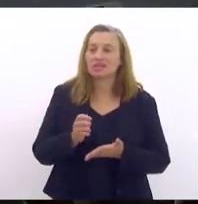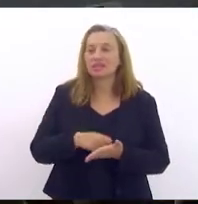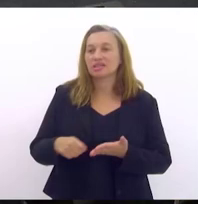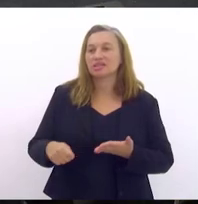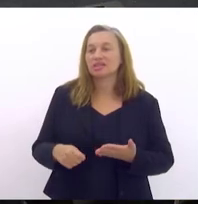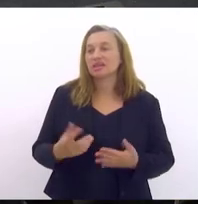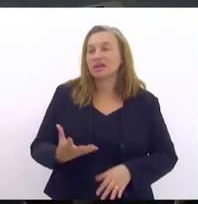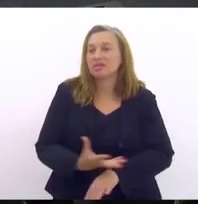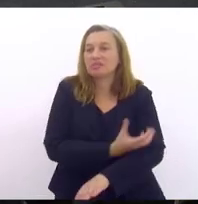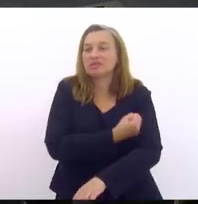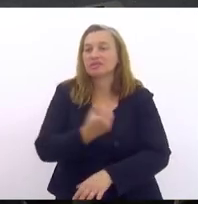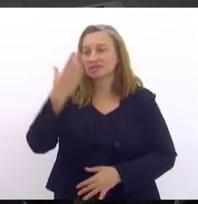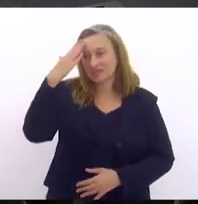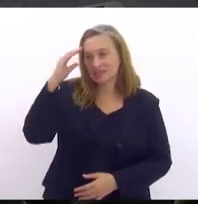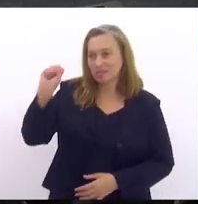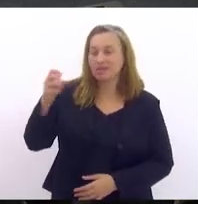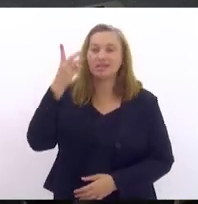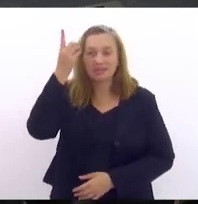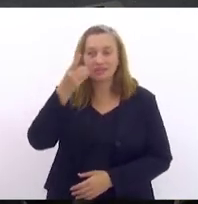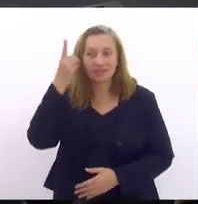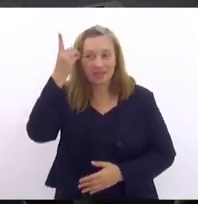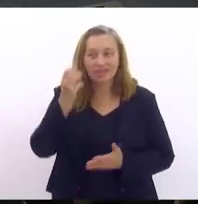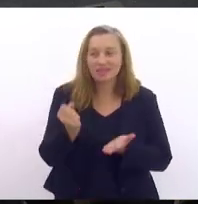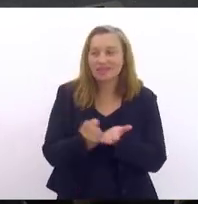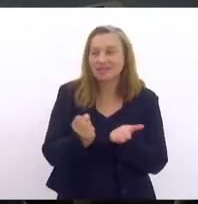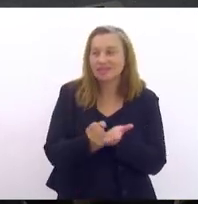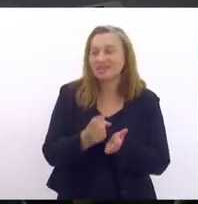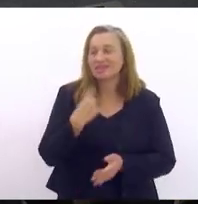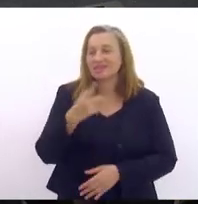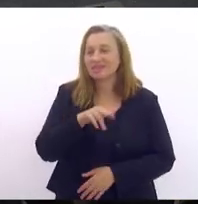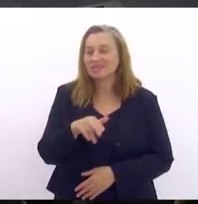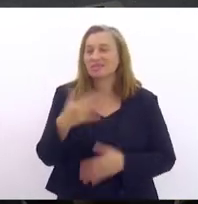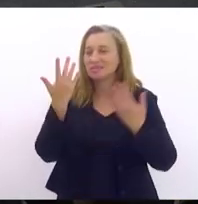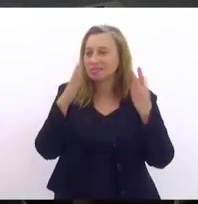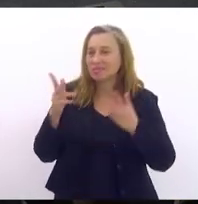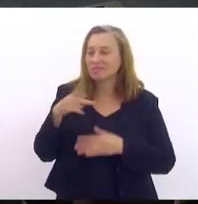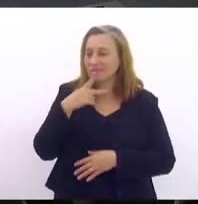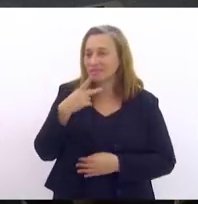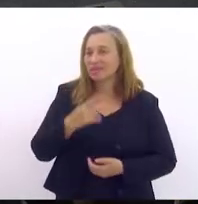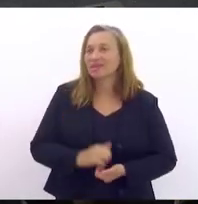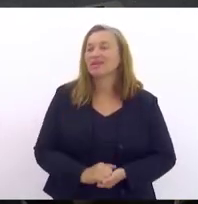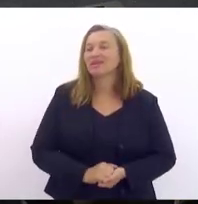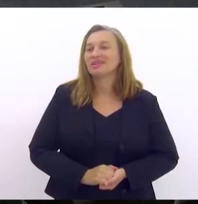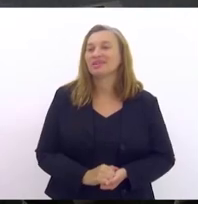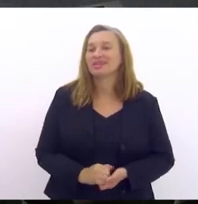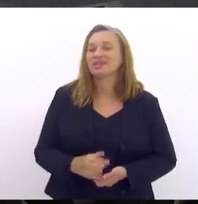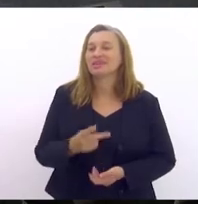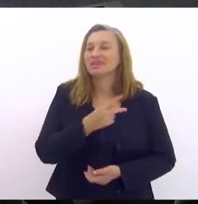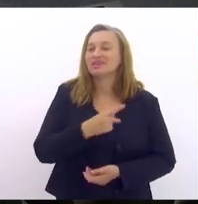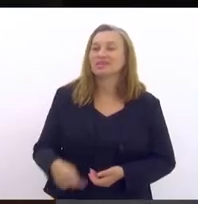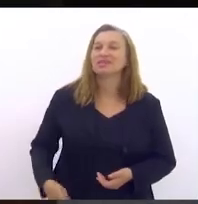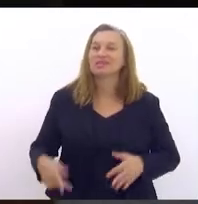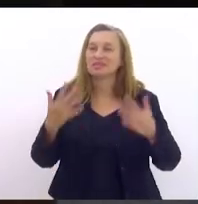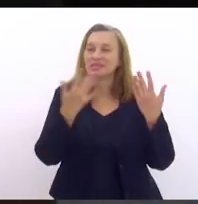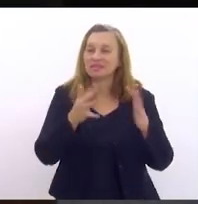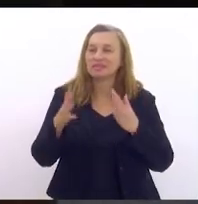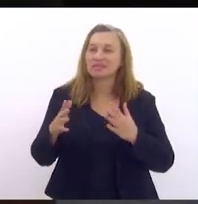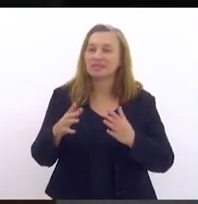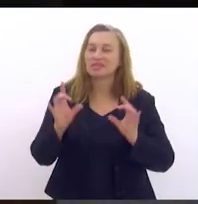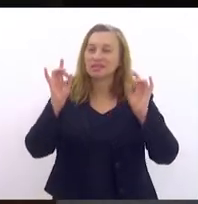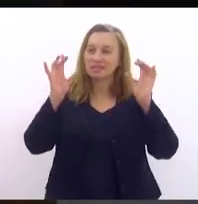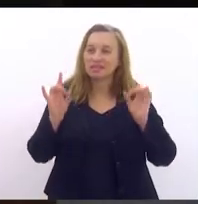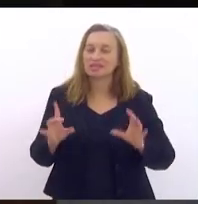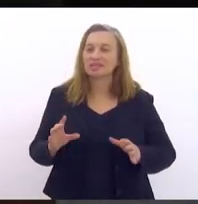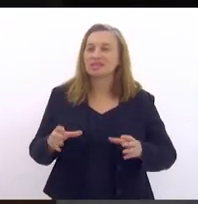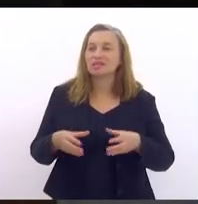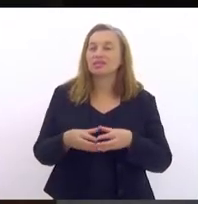aqui com a sabedoria do deputado Malafaia, nosso irmão. Parabéns pelas palavras. Presidente, parabenizar especialmente aqui o presidente